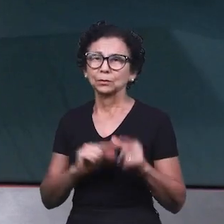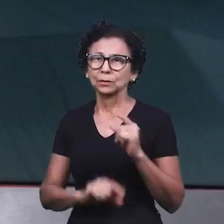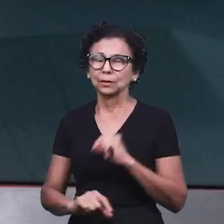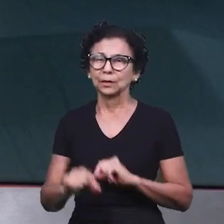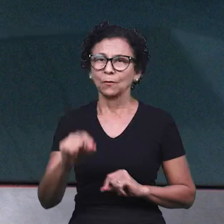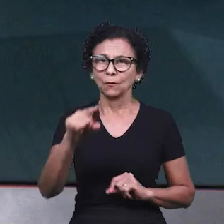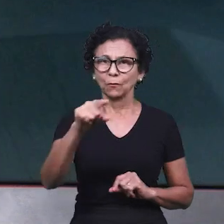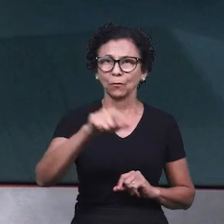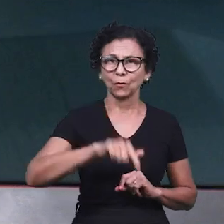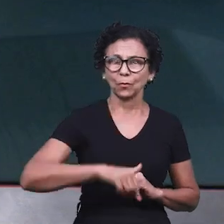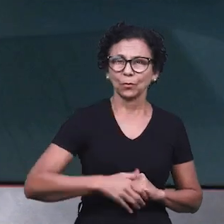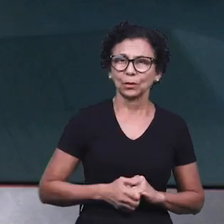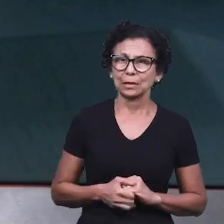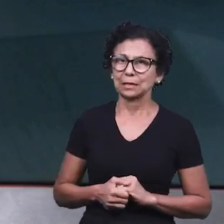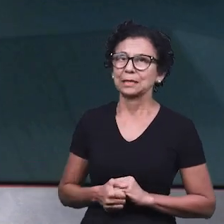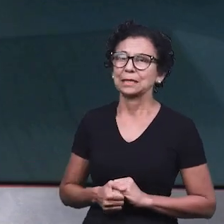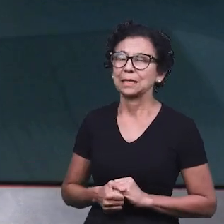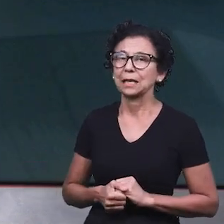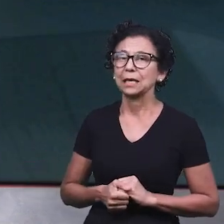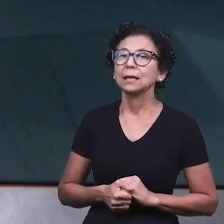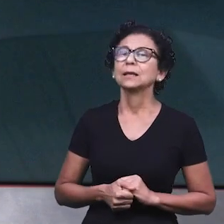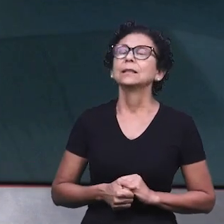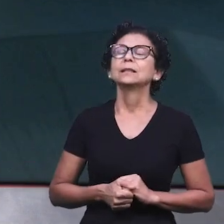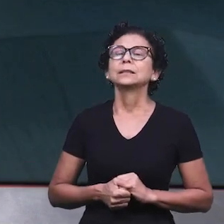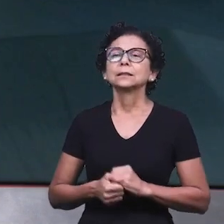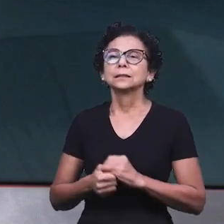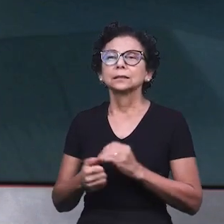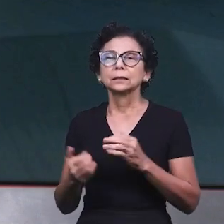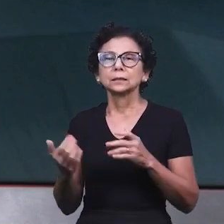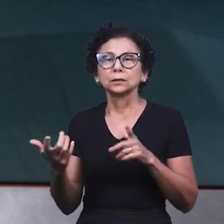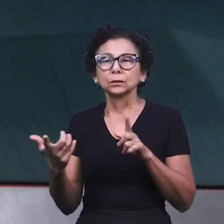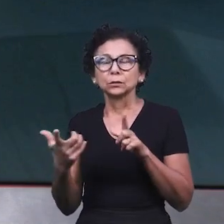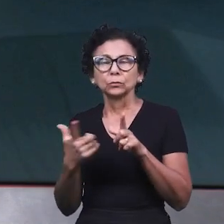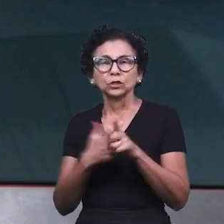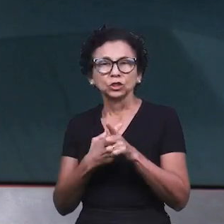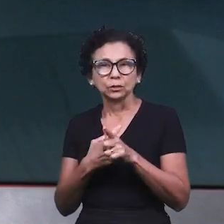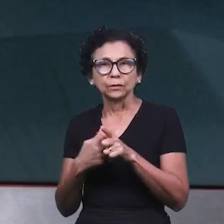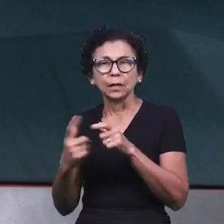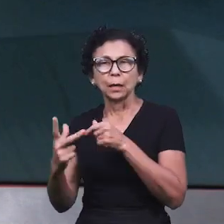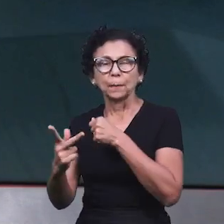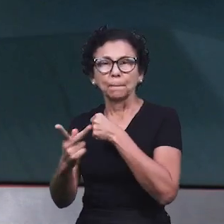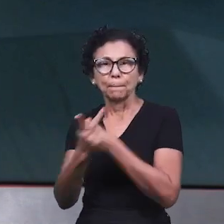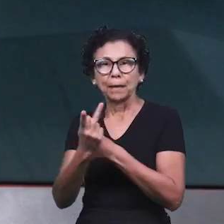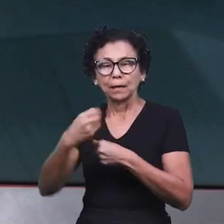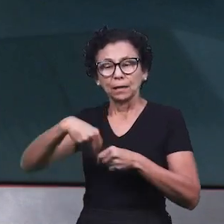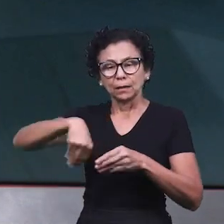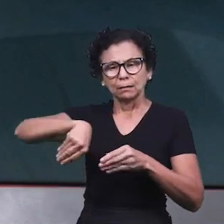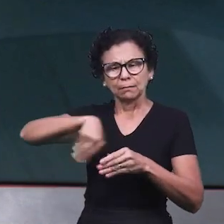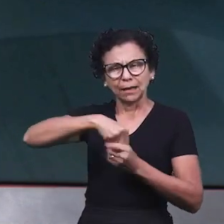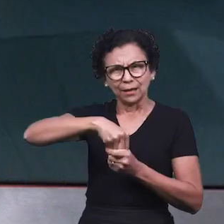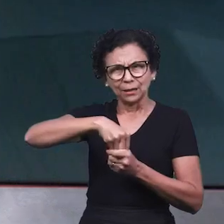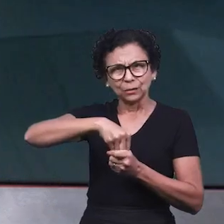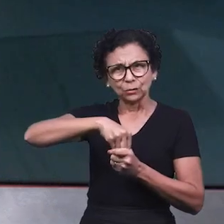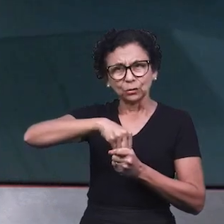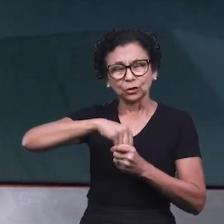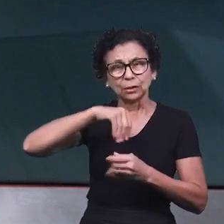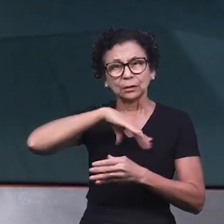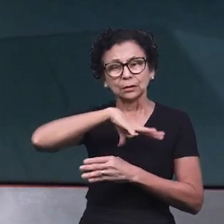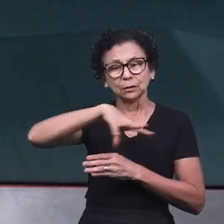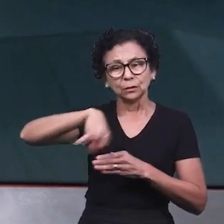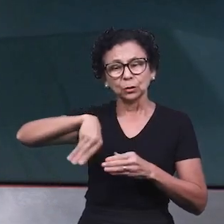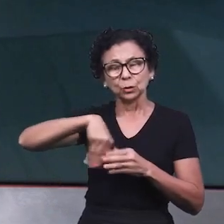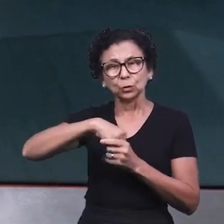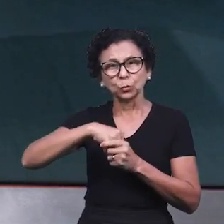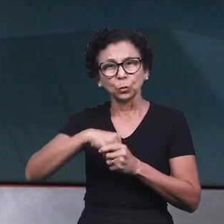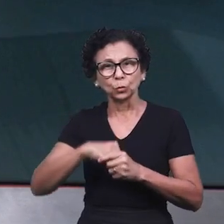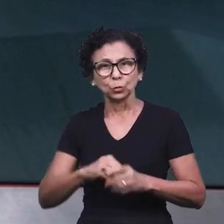começa pagando pelo risco de você mesmo não conseguir terminar de pagar.